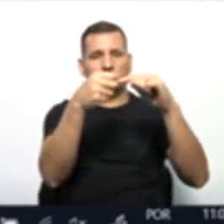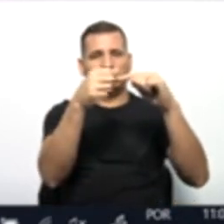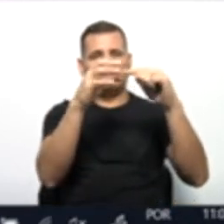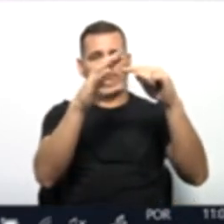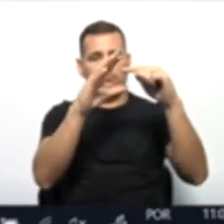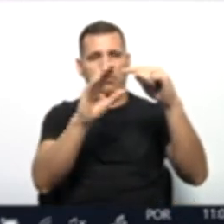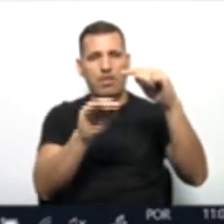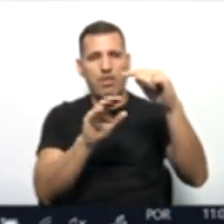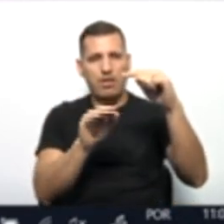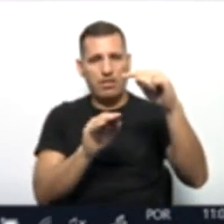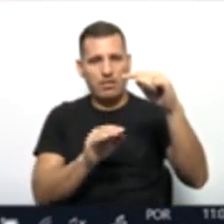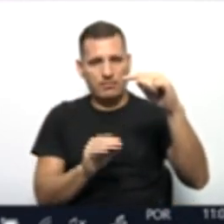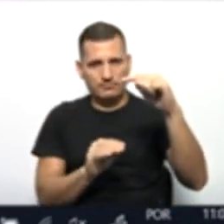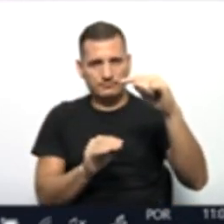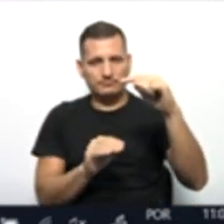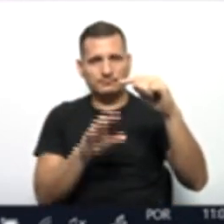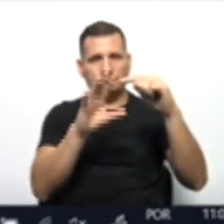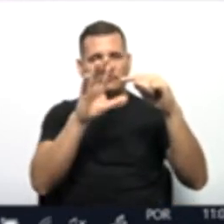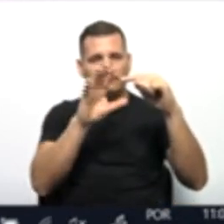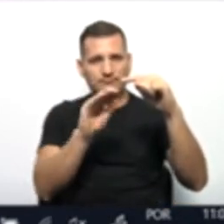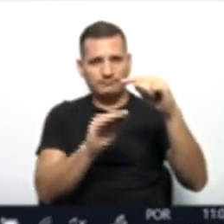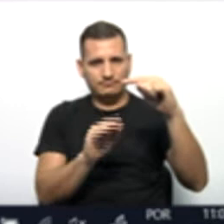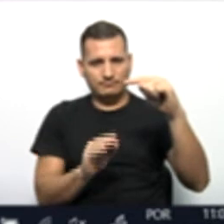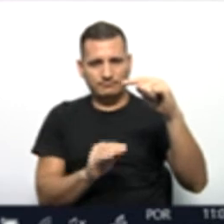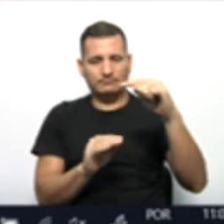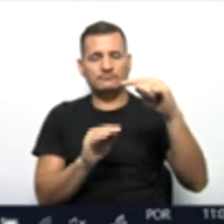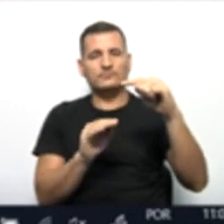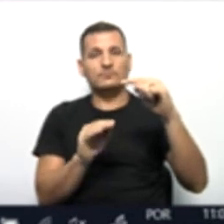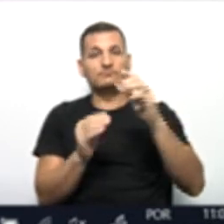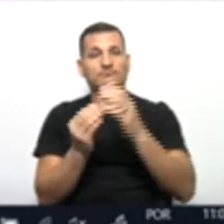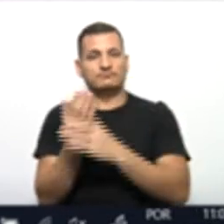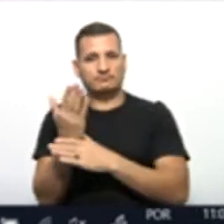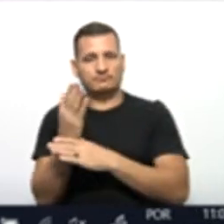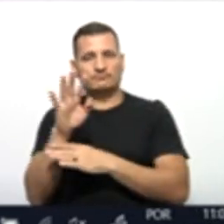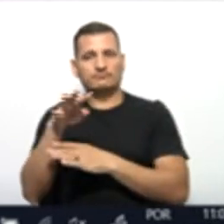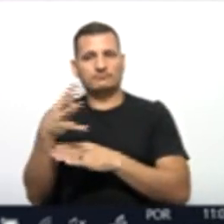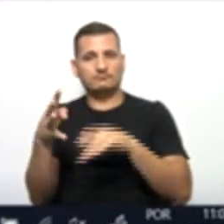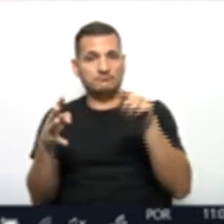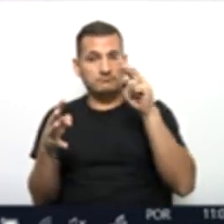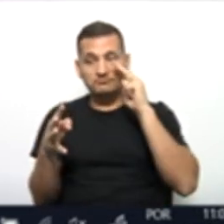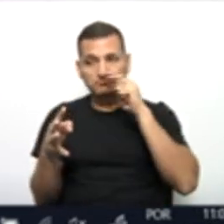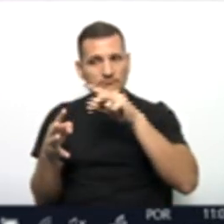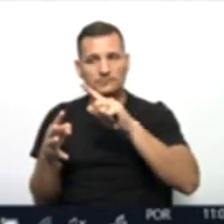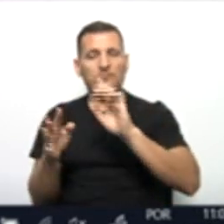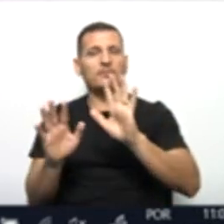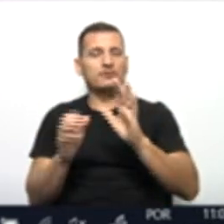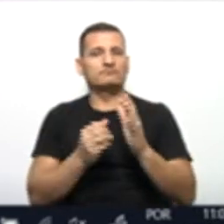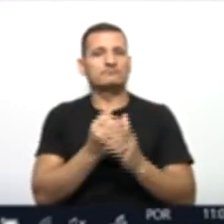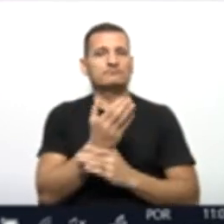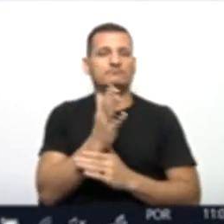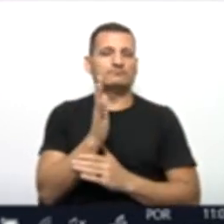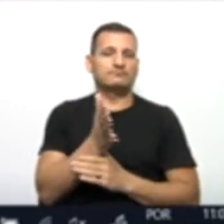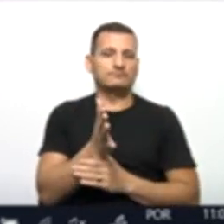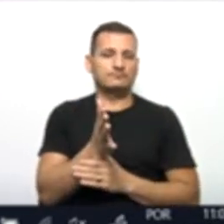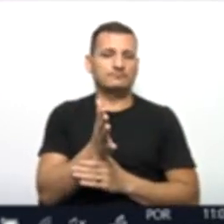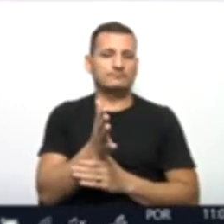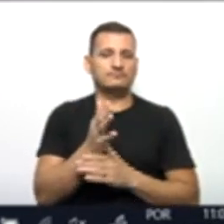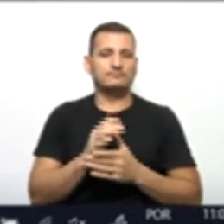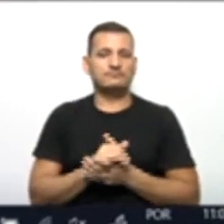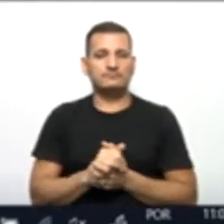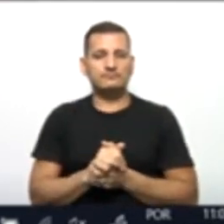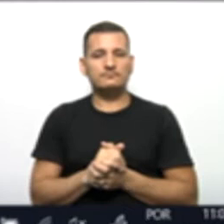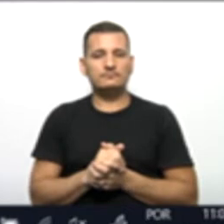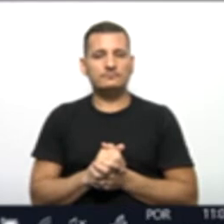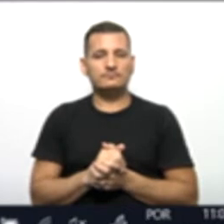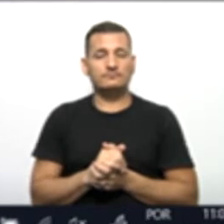executar isso aqui então ele já criou uma tabela você não viu mas ela já está criado quando eu volto aqui ó